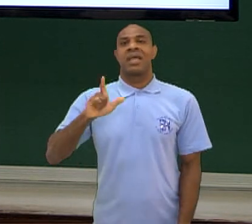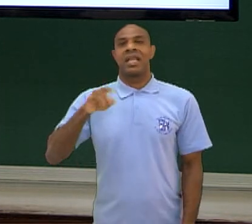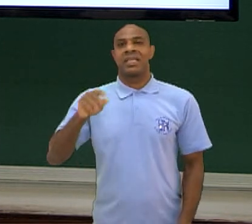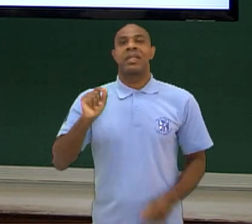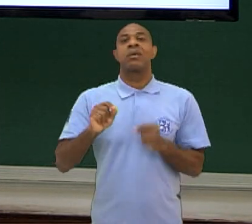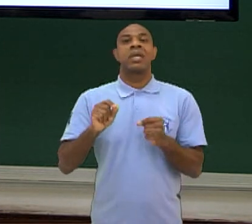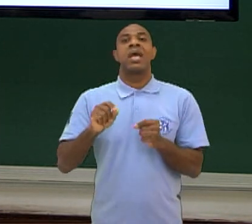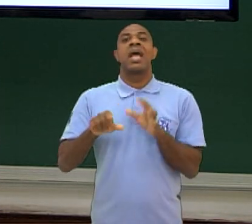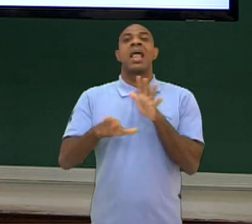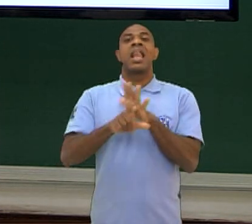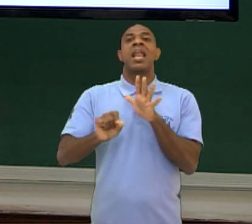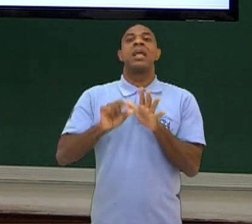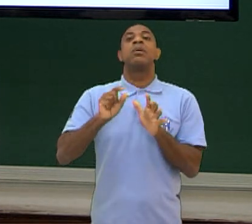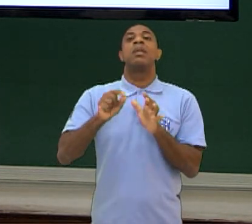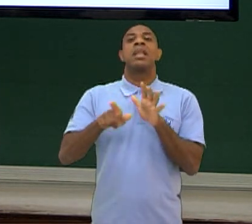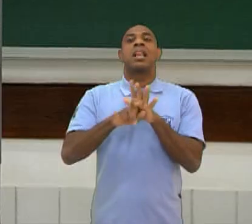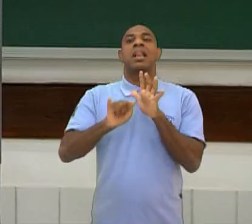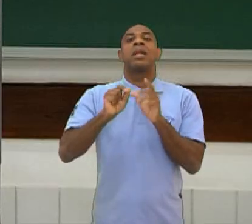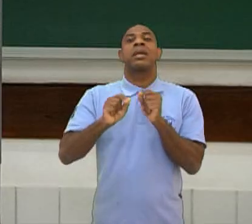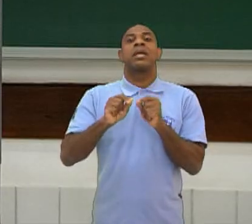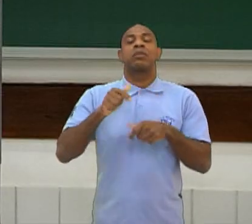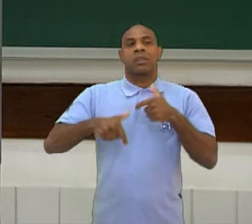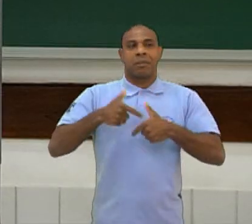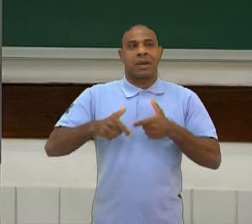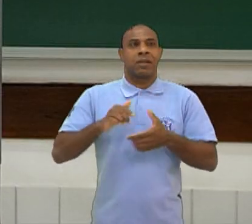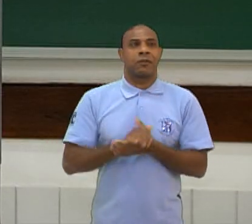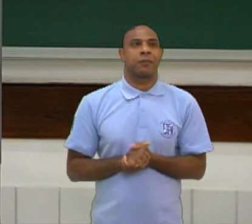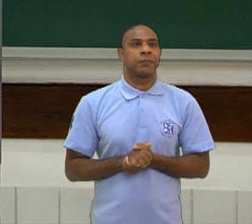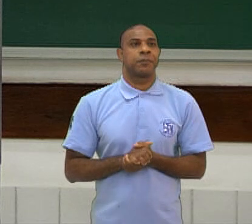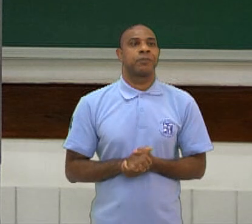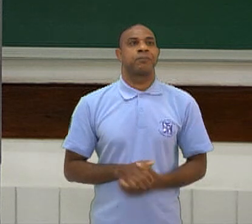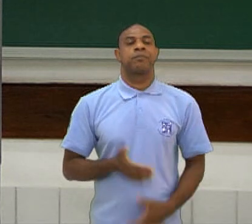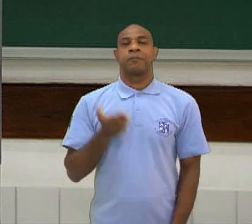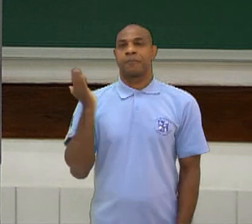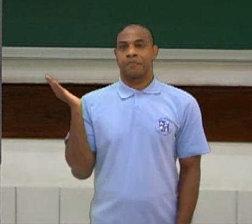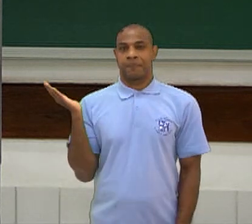trabalho. Cai Vargas em 45,